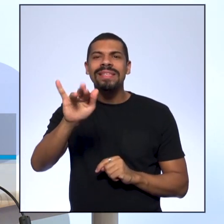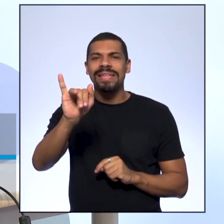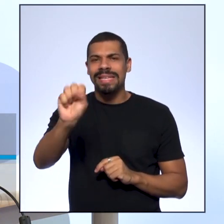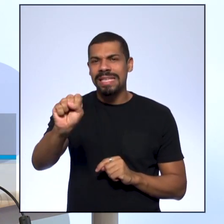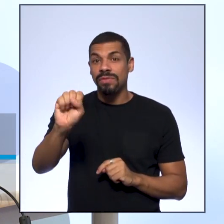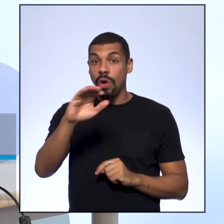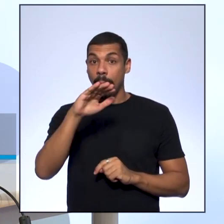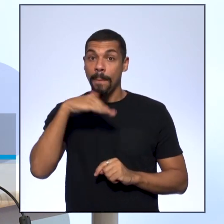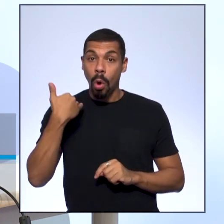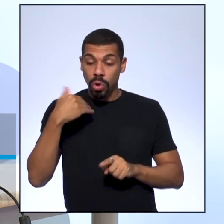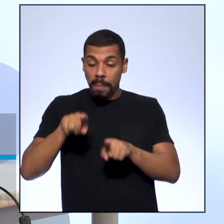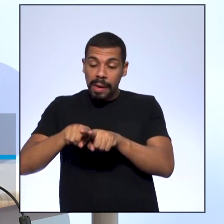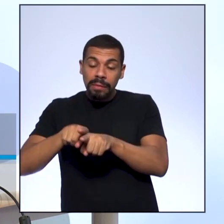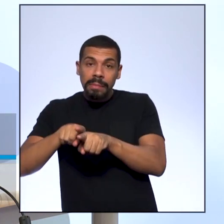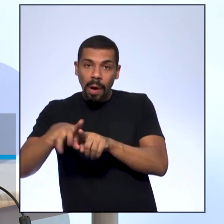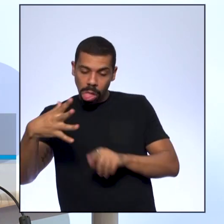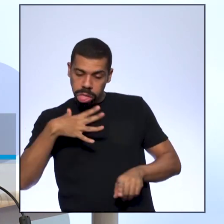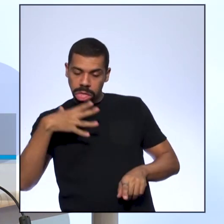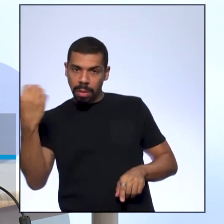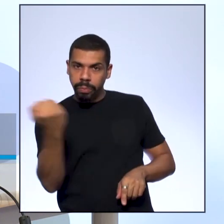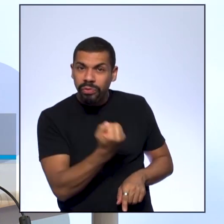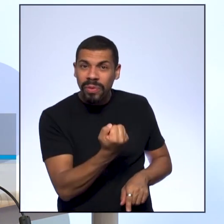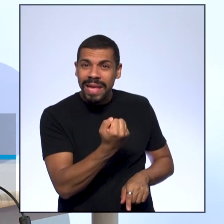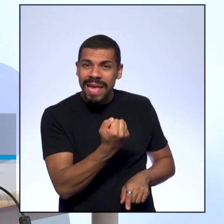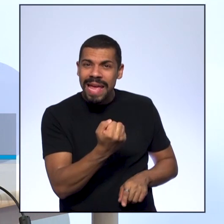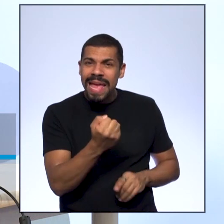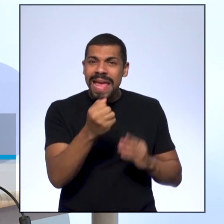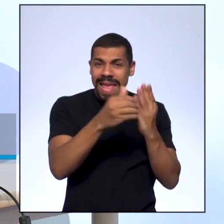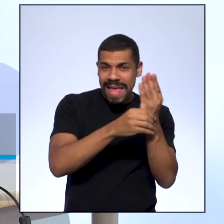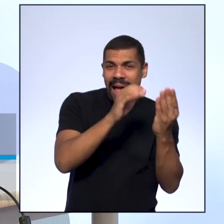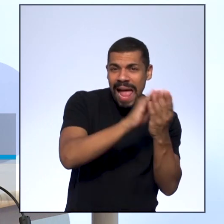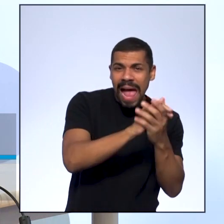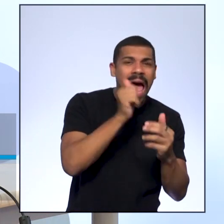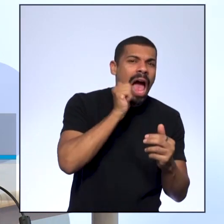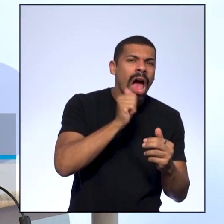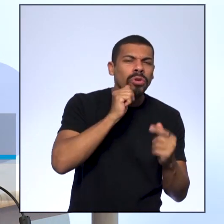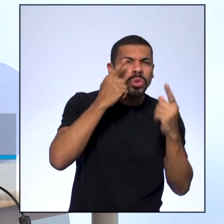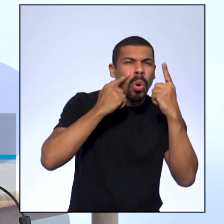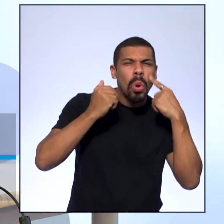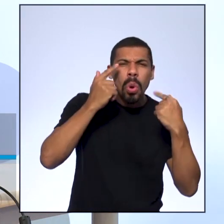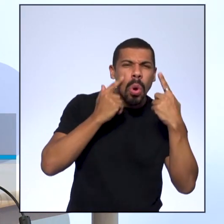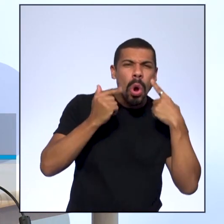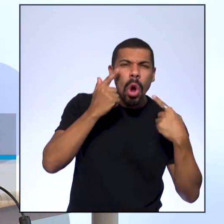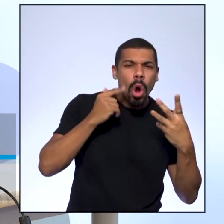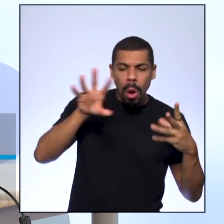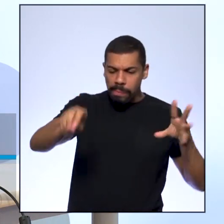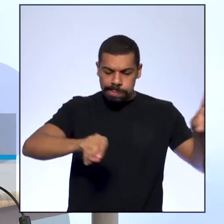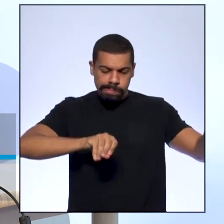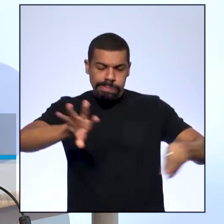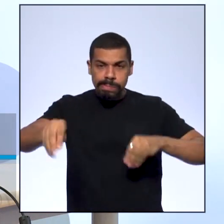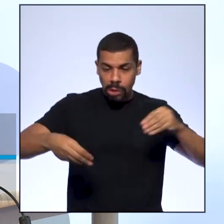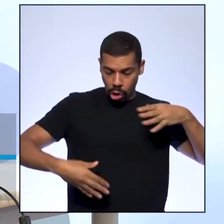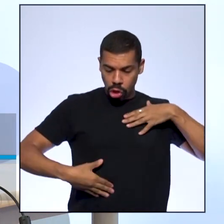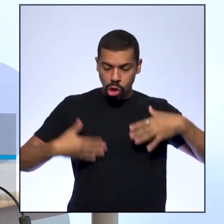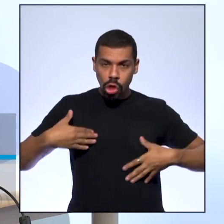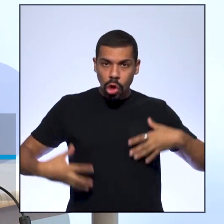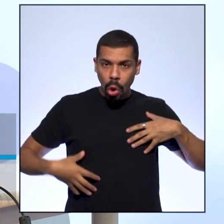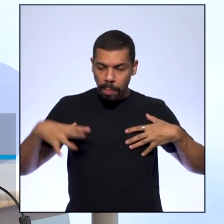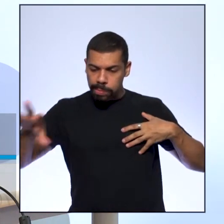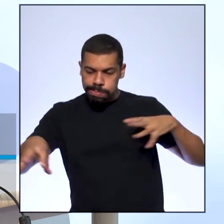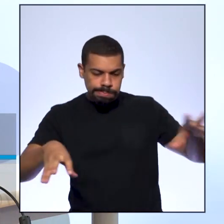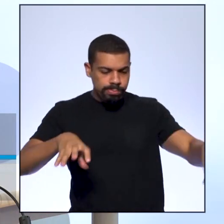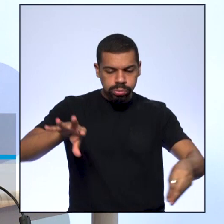A Ísis chorou. Ao chorar, ela reconstitui o corpo do marido, tá? Lembra que eu falei para vocês também que a questão